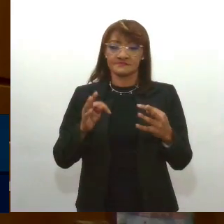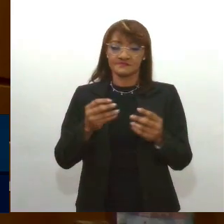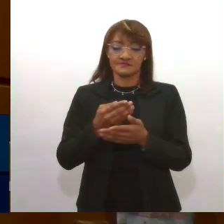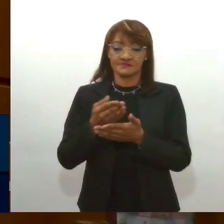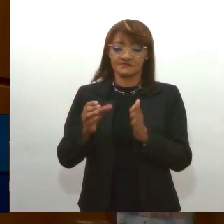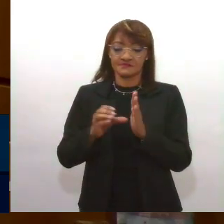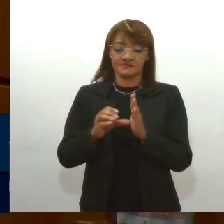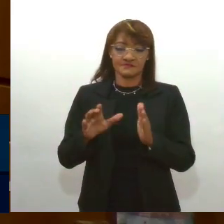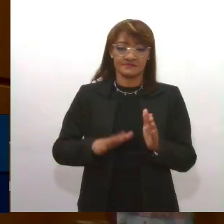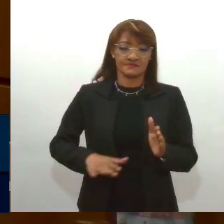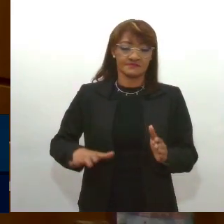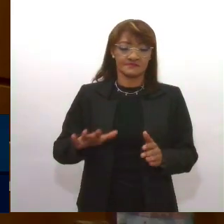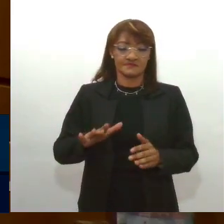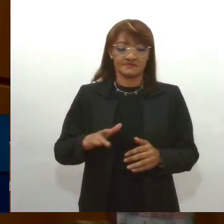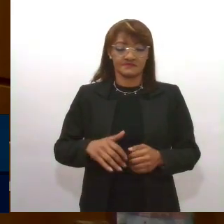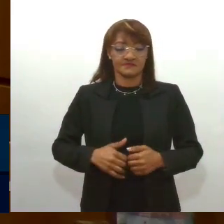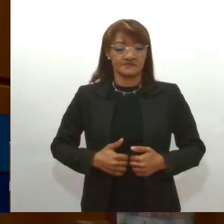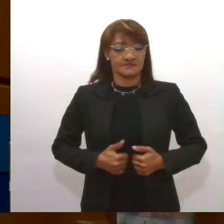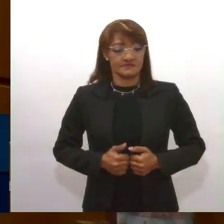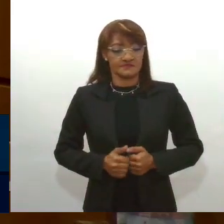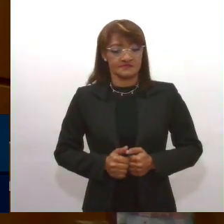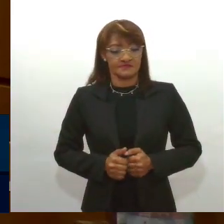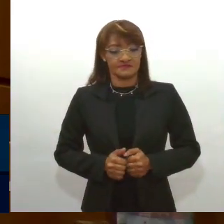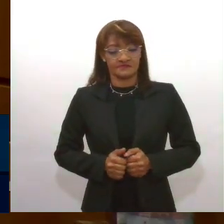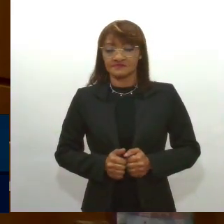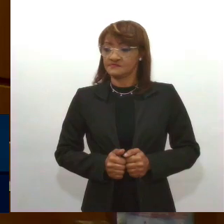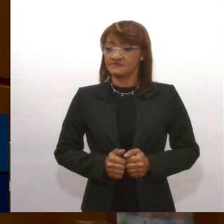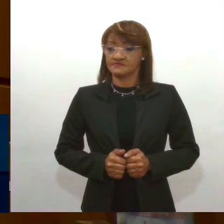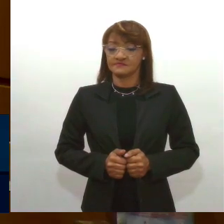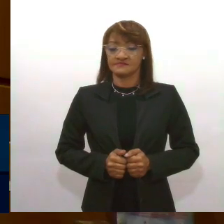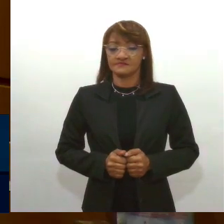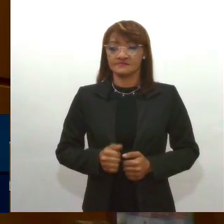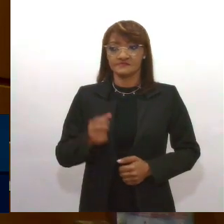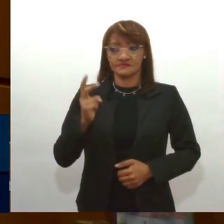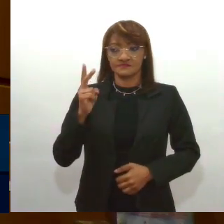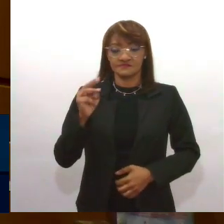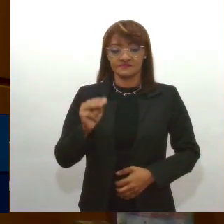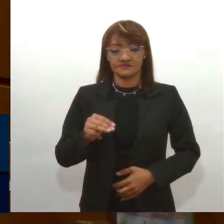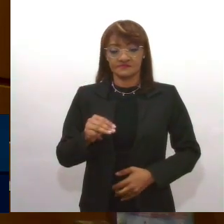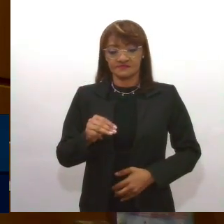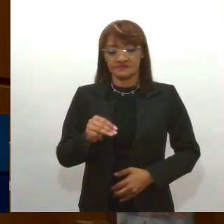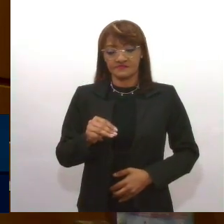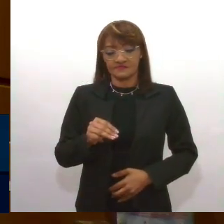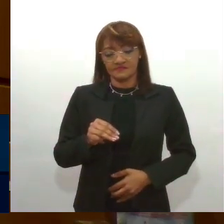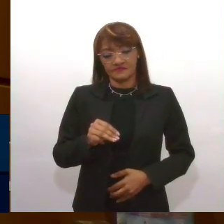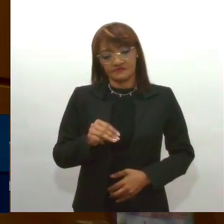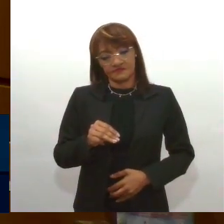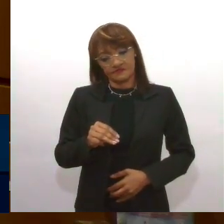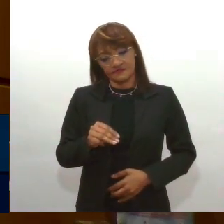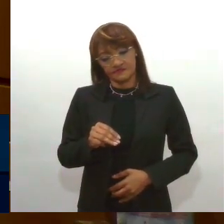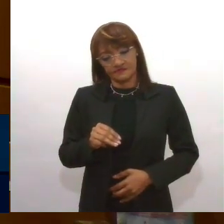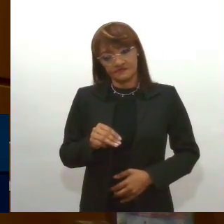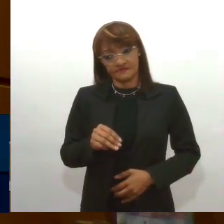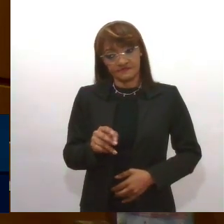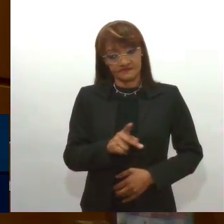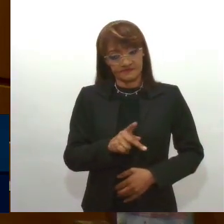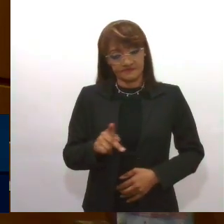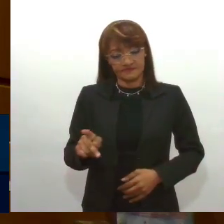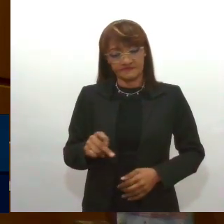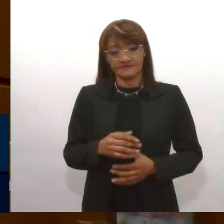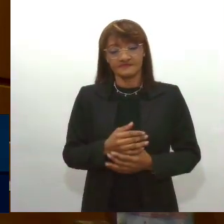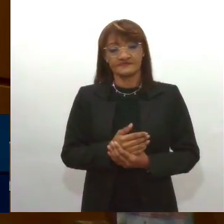comunidades só tem mais 2 minutos Deputado só para concluir Presidente quero aqui também